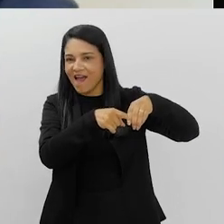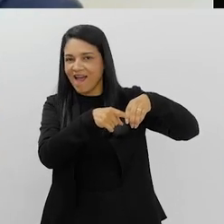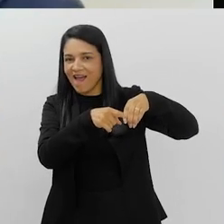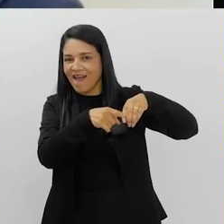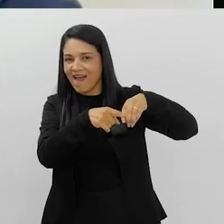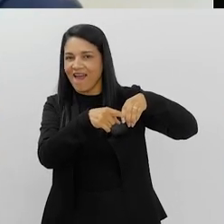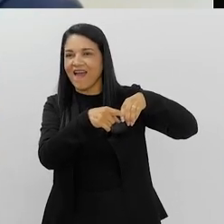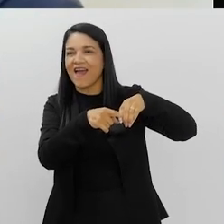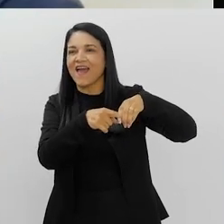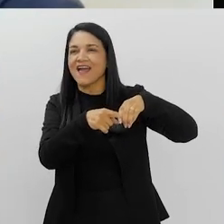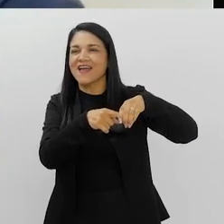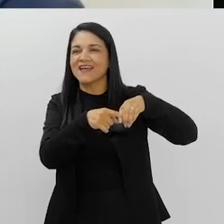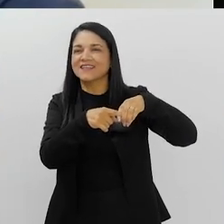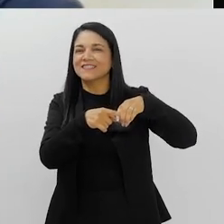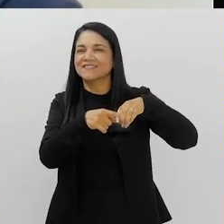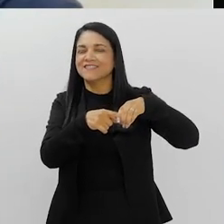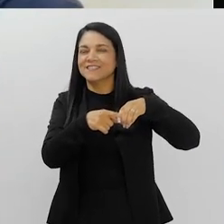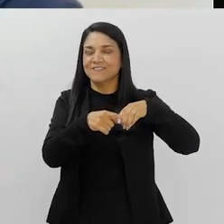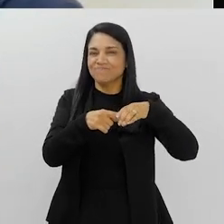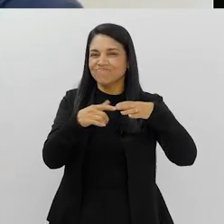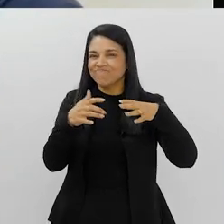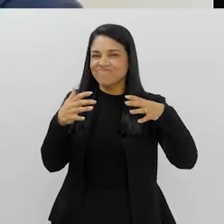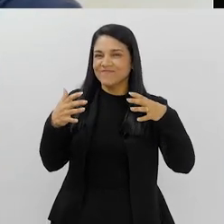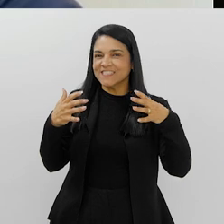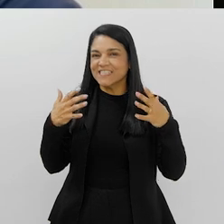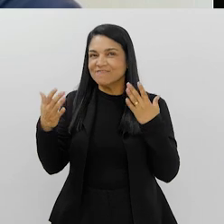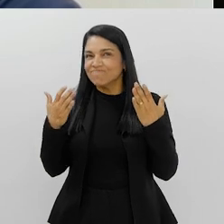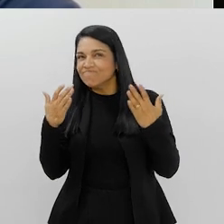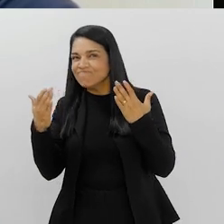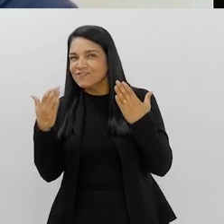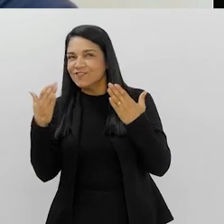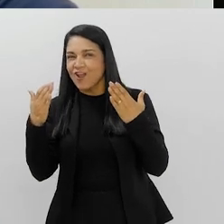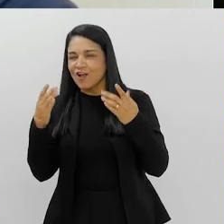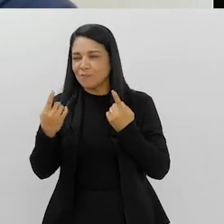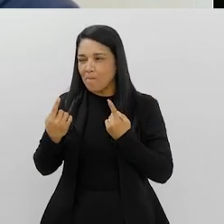né? Aqui eu falei, aquela briga alimentar ali,